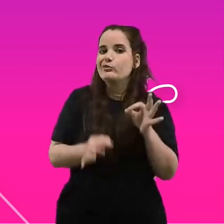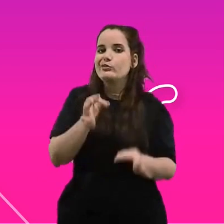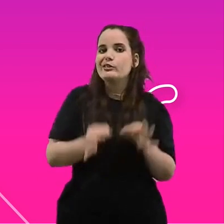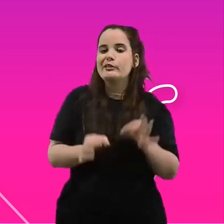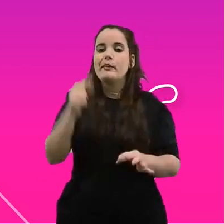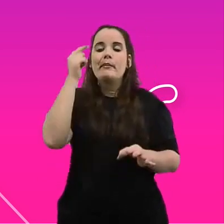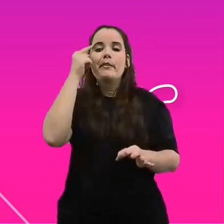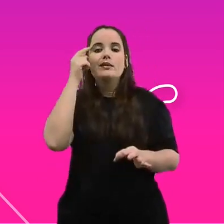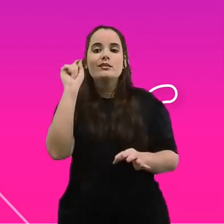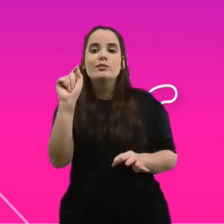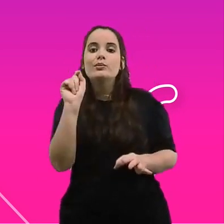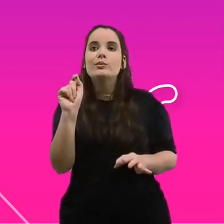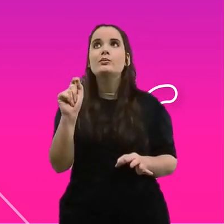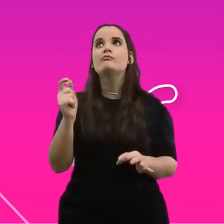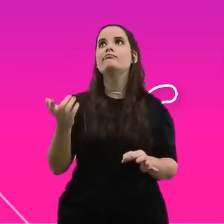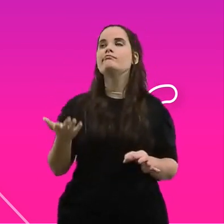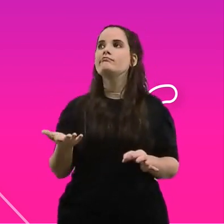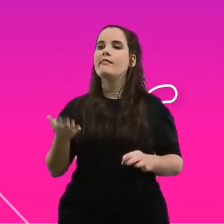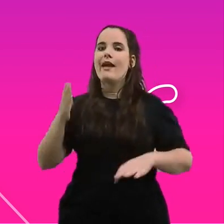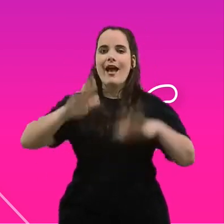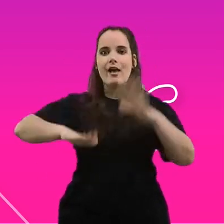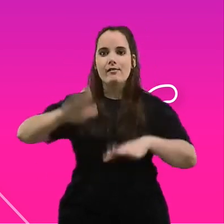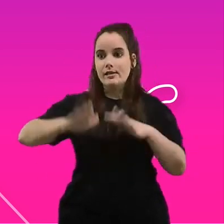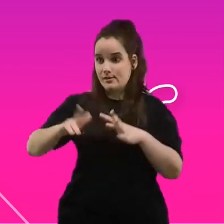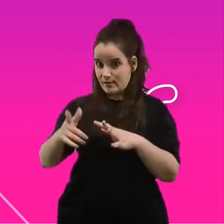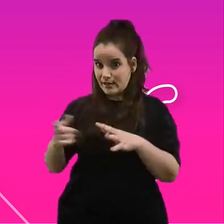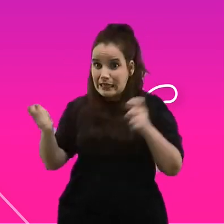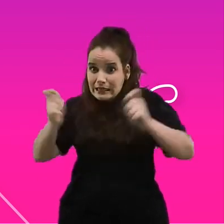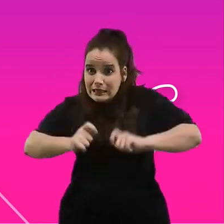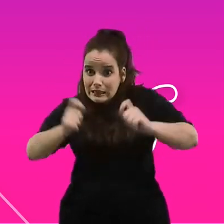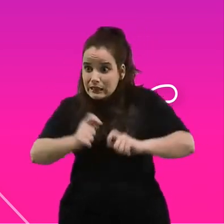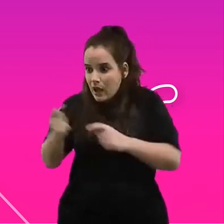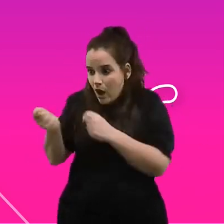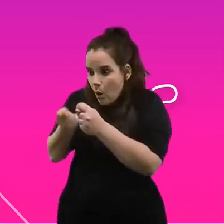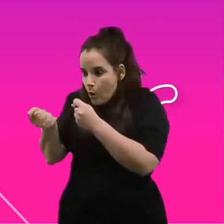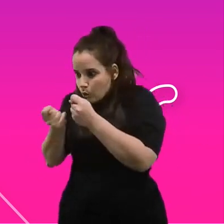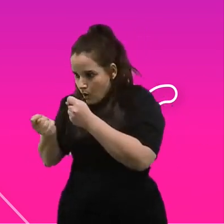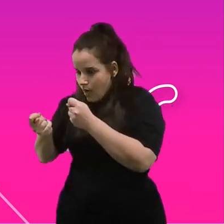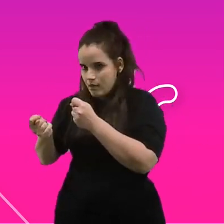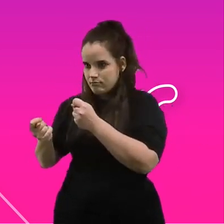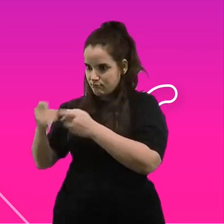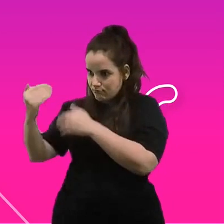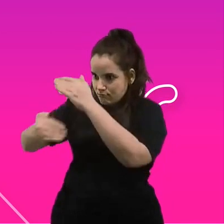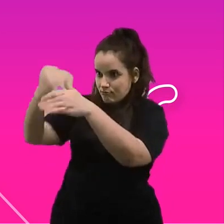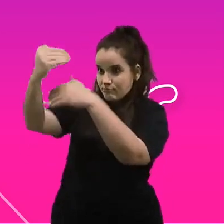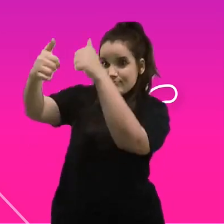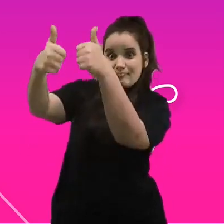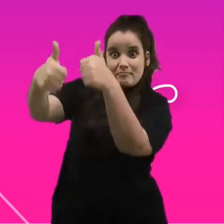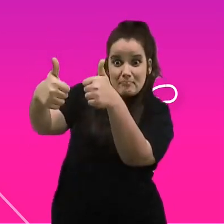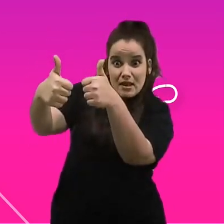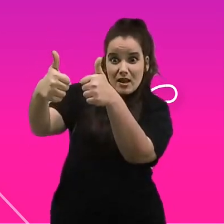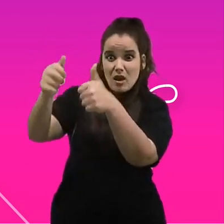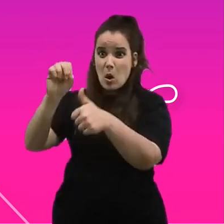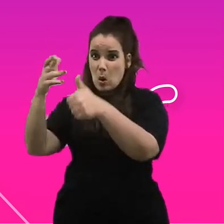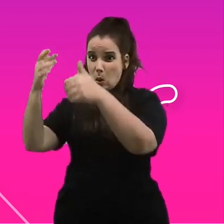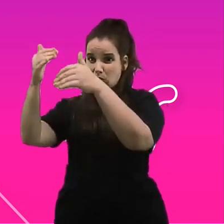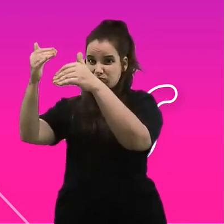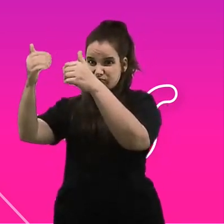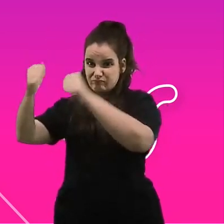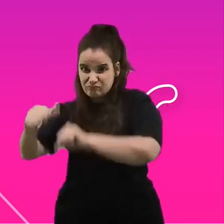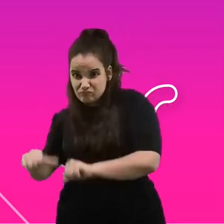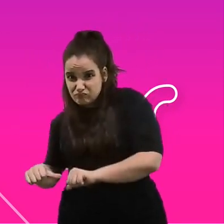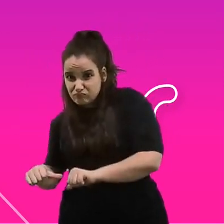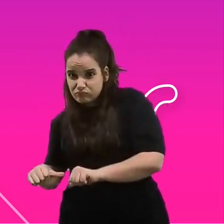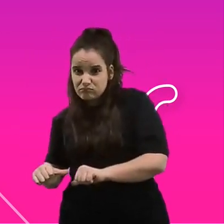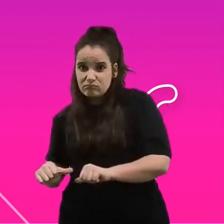do magistrado. Obviamente, existem as regras processuais, mas não há um controle sobre cumprimento de